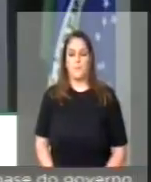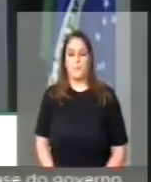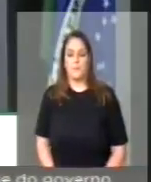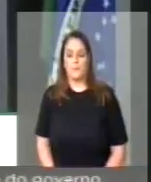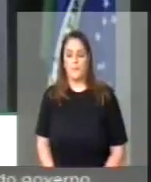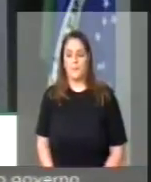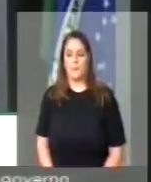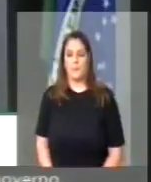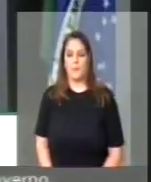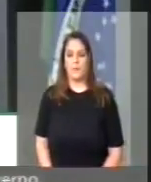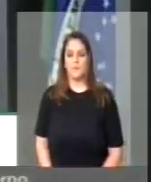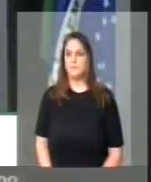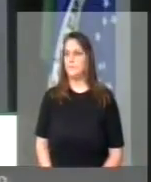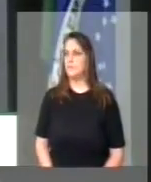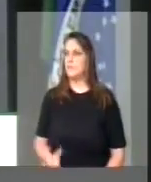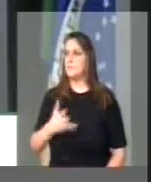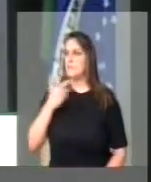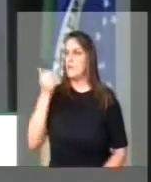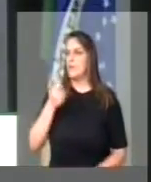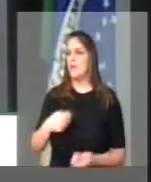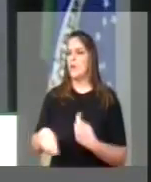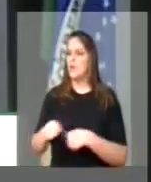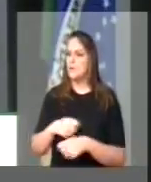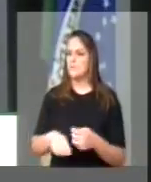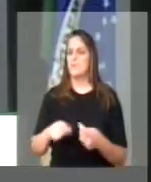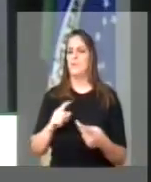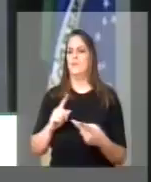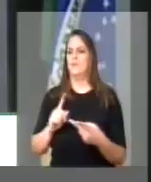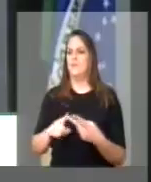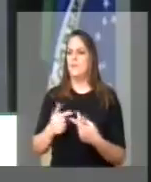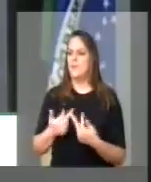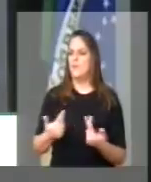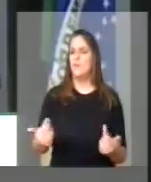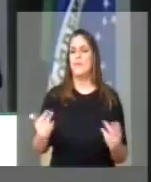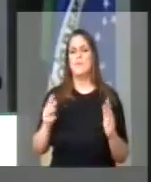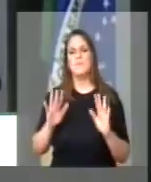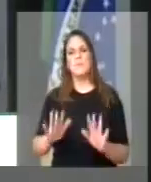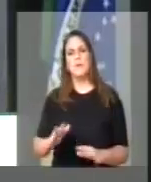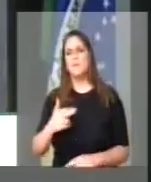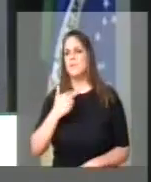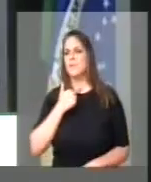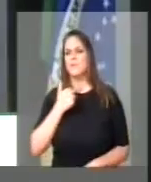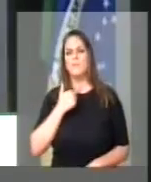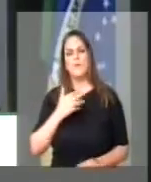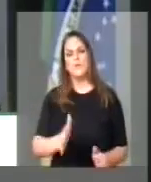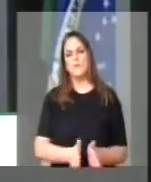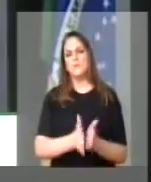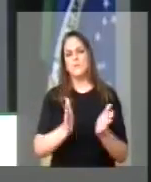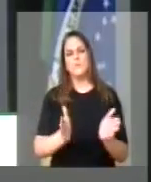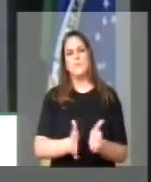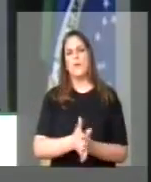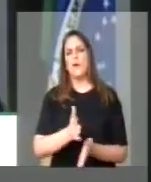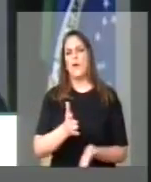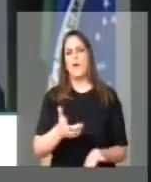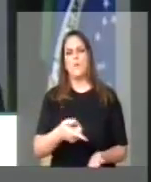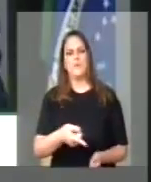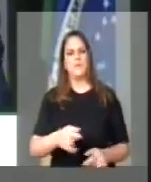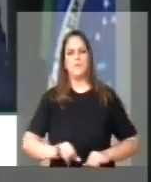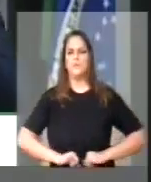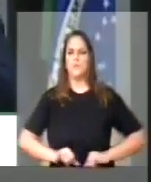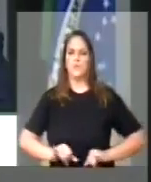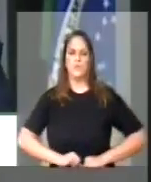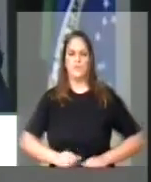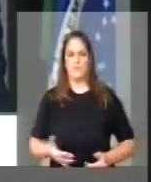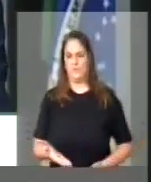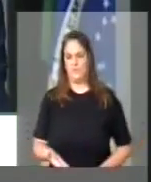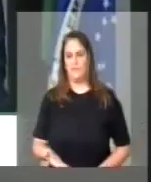ter austeridade, mas tenho deixado claro que nós não podemos sacrificar os mais pobres. E é por isso que eu defendi e